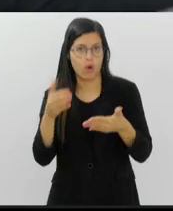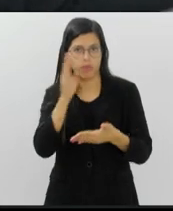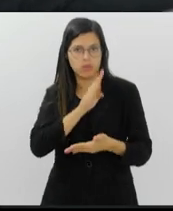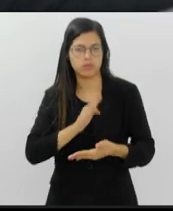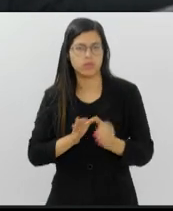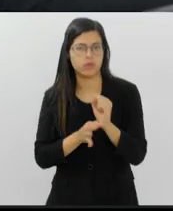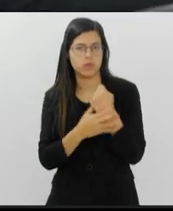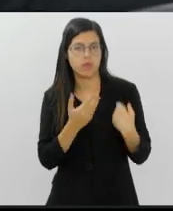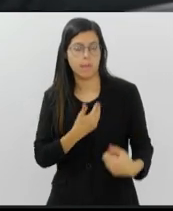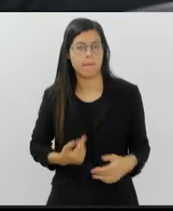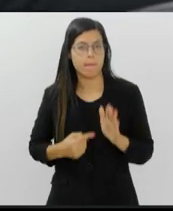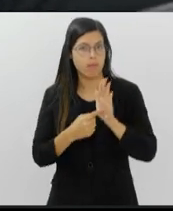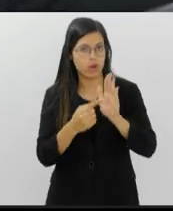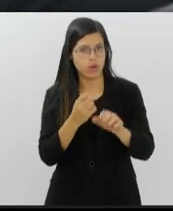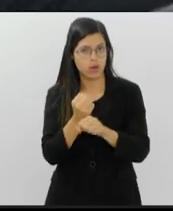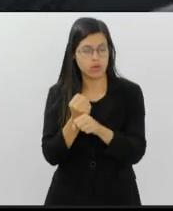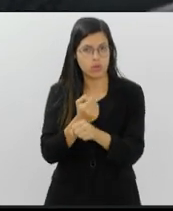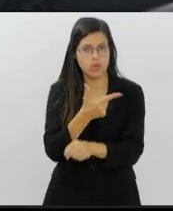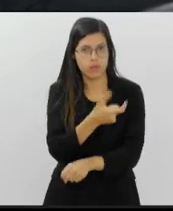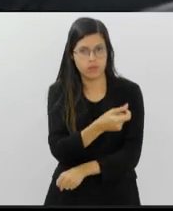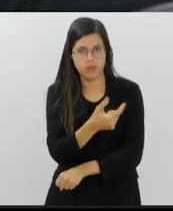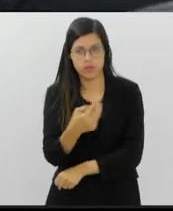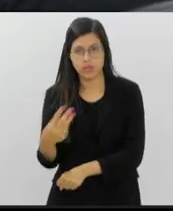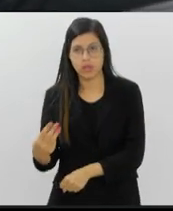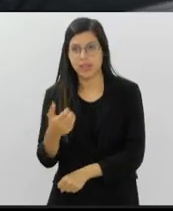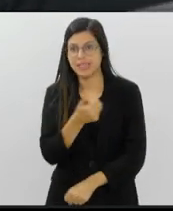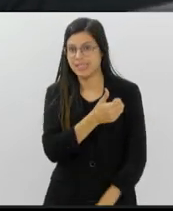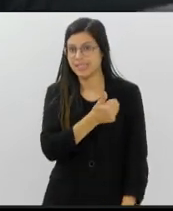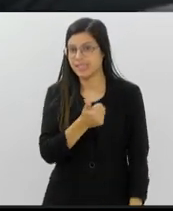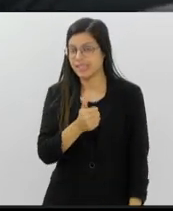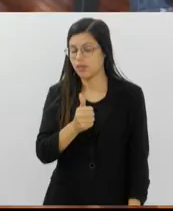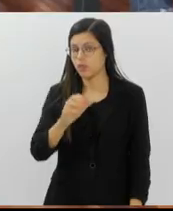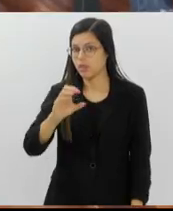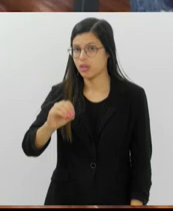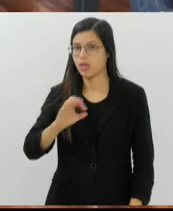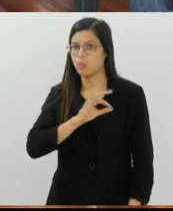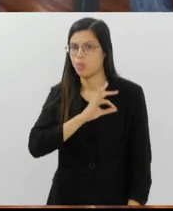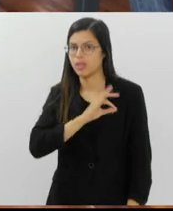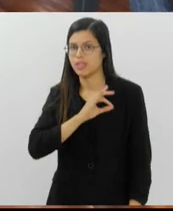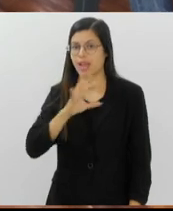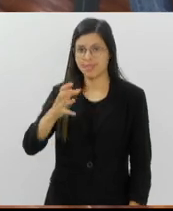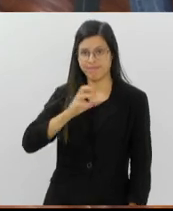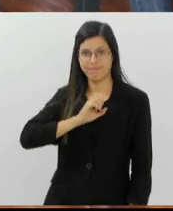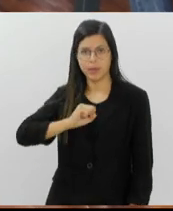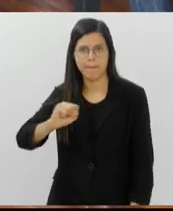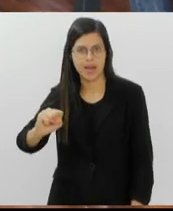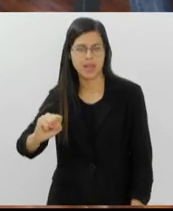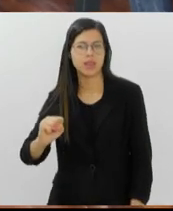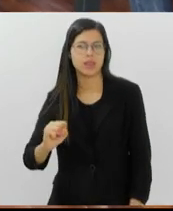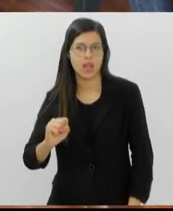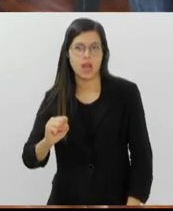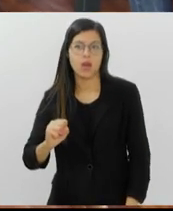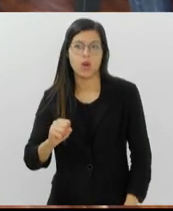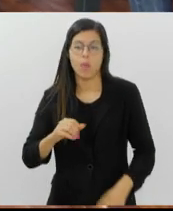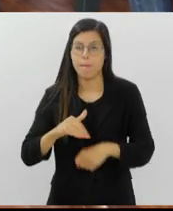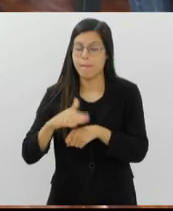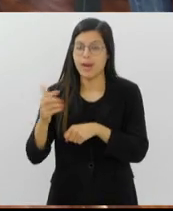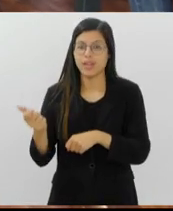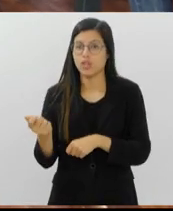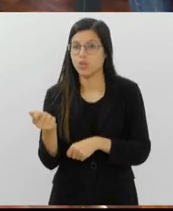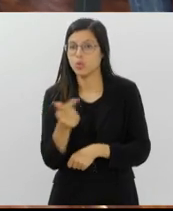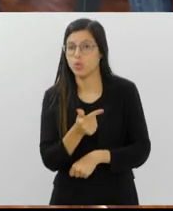que, em 2023, 110 policiais tiraram a própria vida, número maior do que aqueles que morreram em combate.